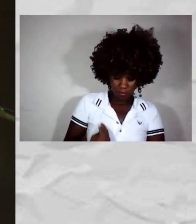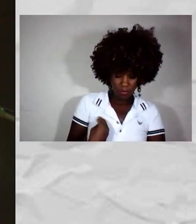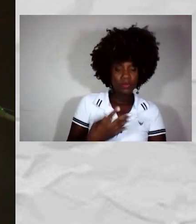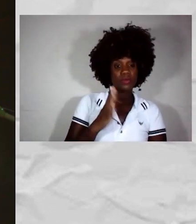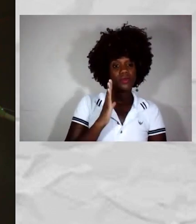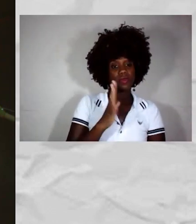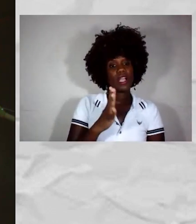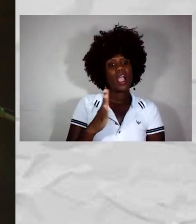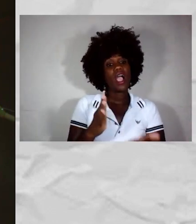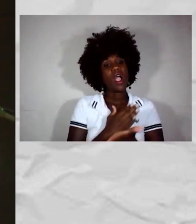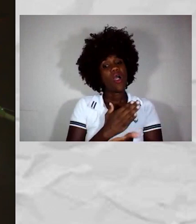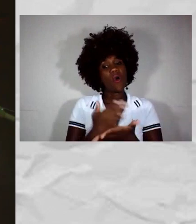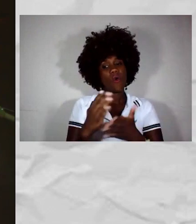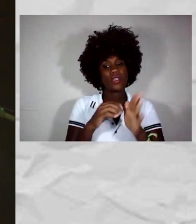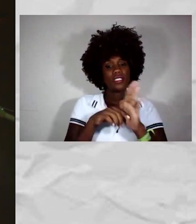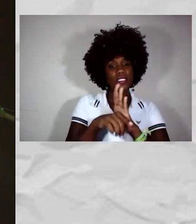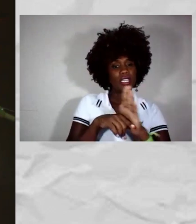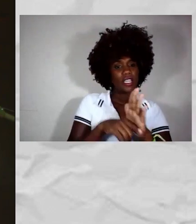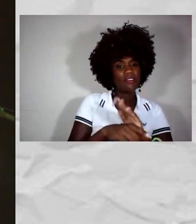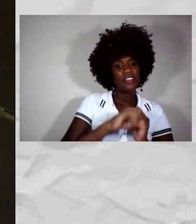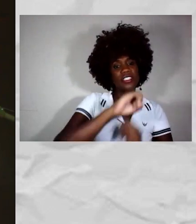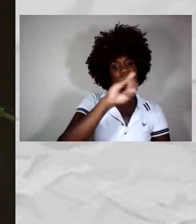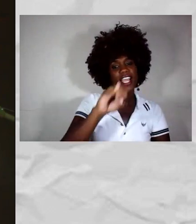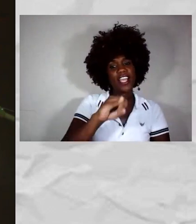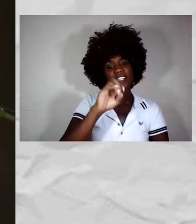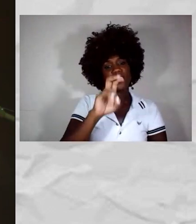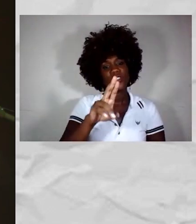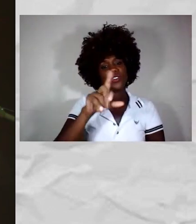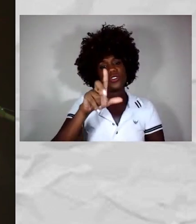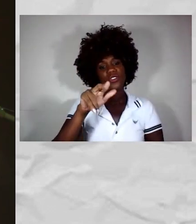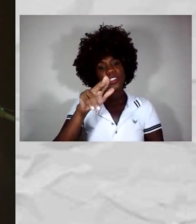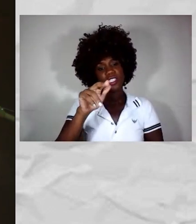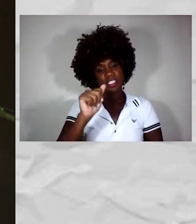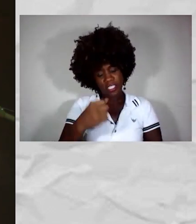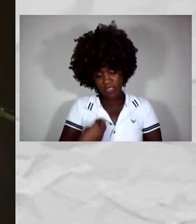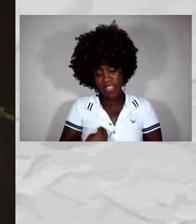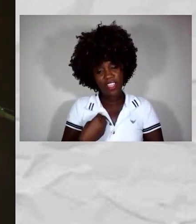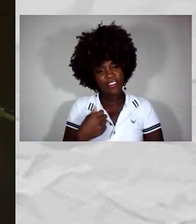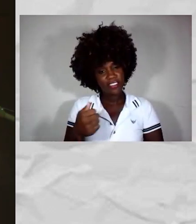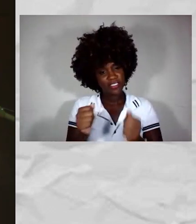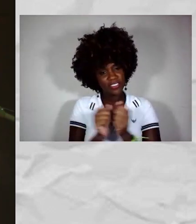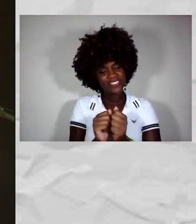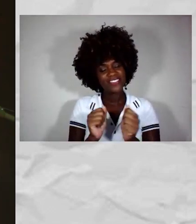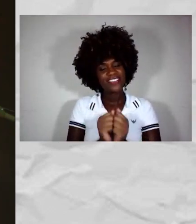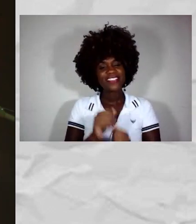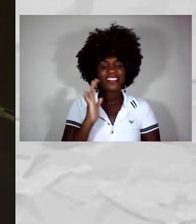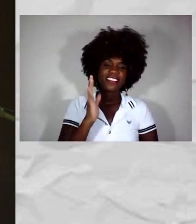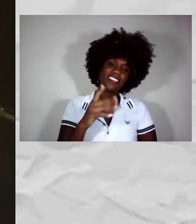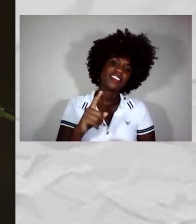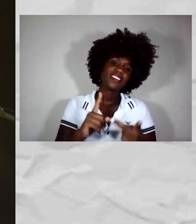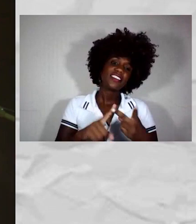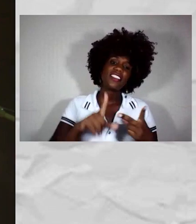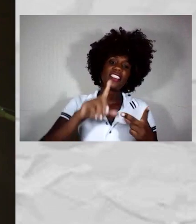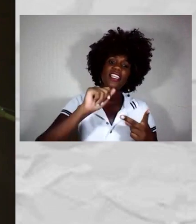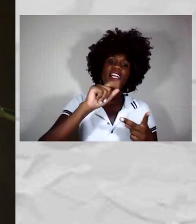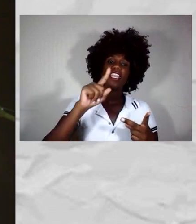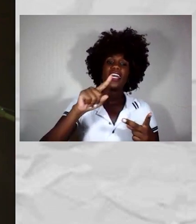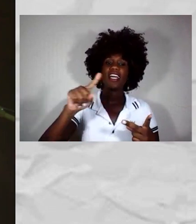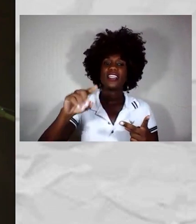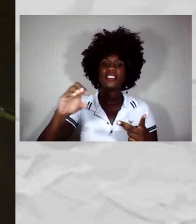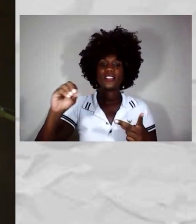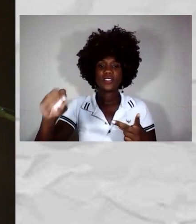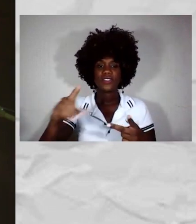algumas entrevistas, Juliana participou com a gente e vai estar com a gente nesse instante aqui, Lazo gravou com a gente também no